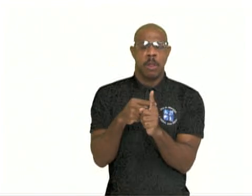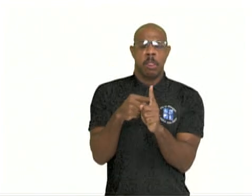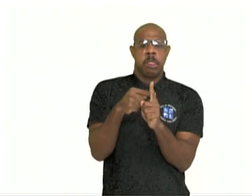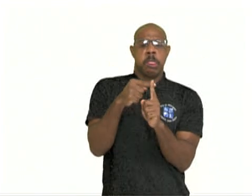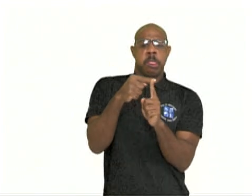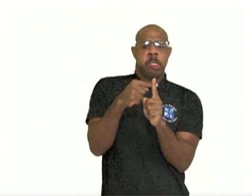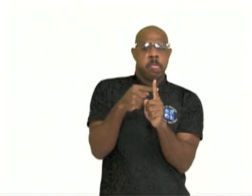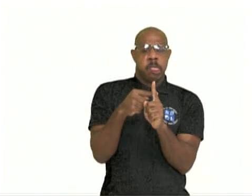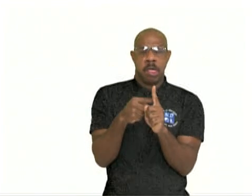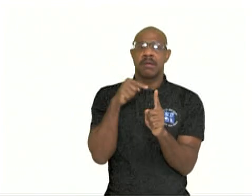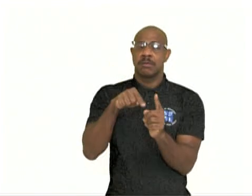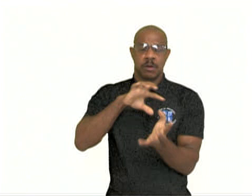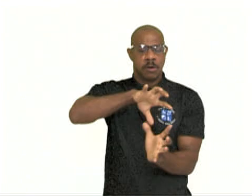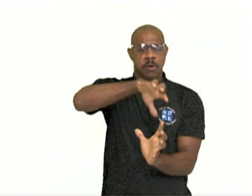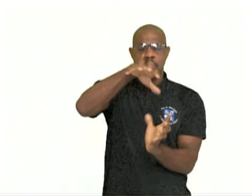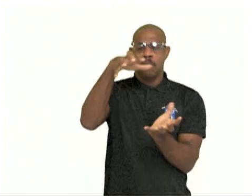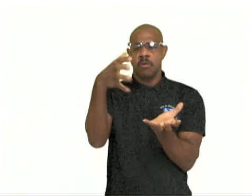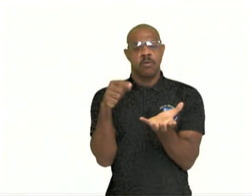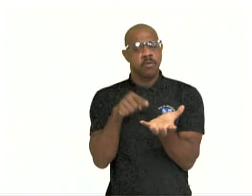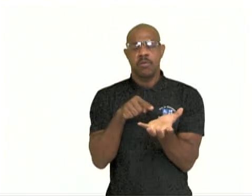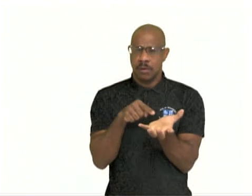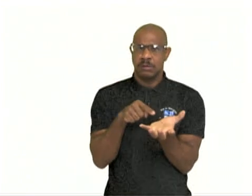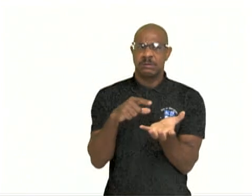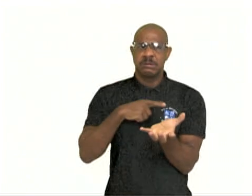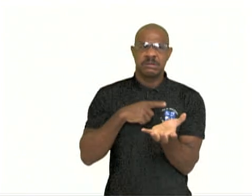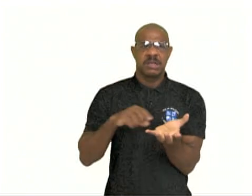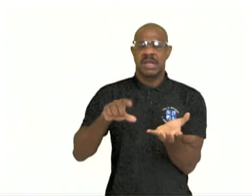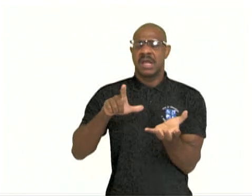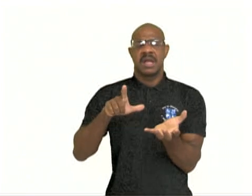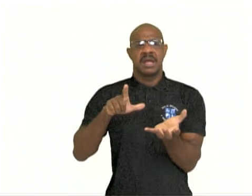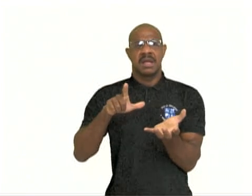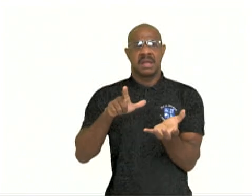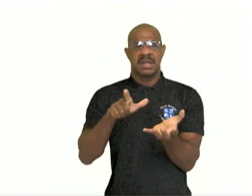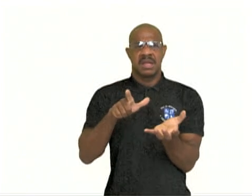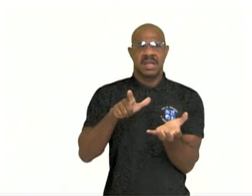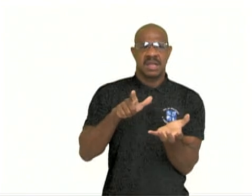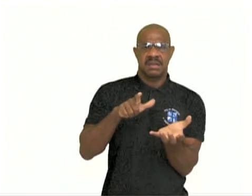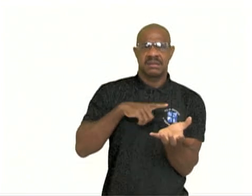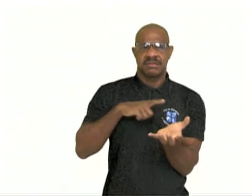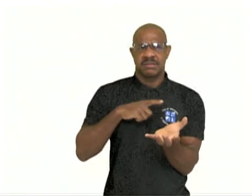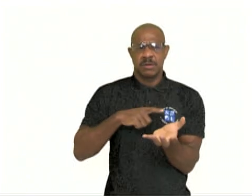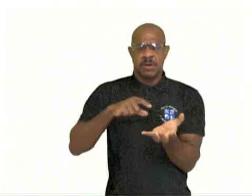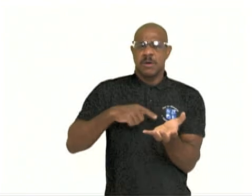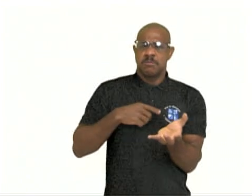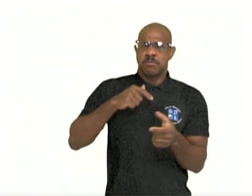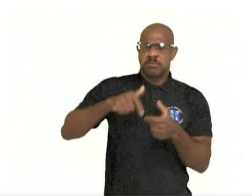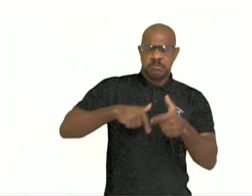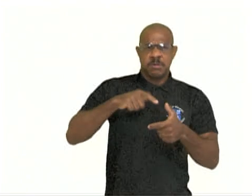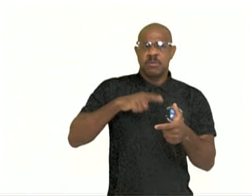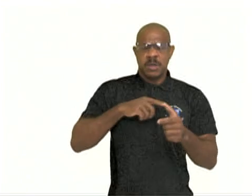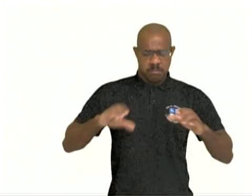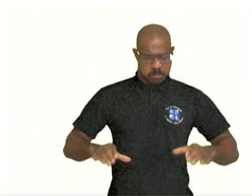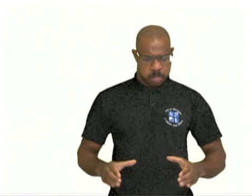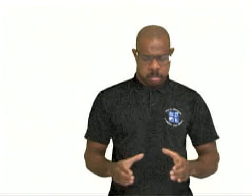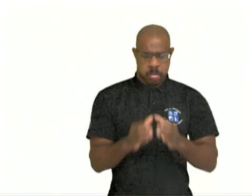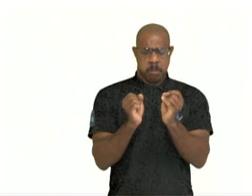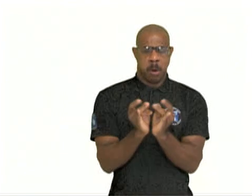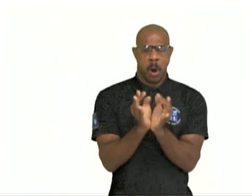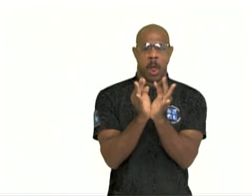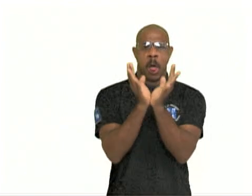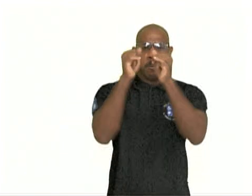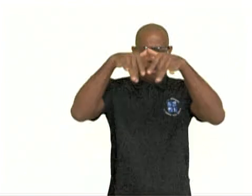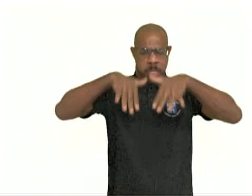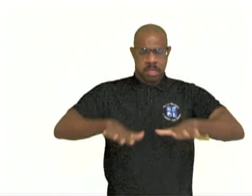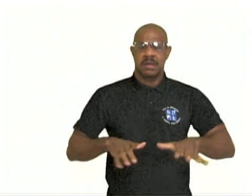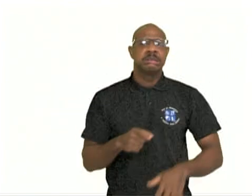uma superfície formada por lava e por intensas atividades vulcânicas não permitia a